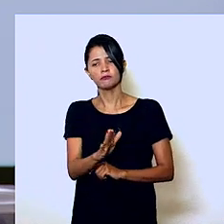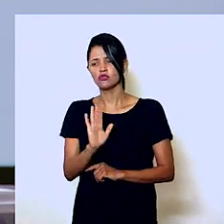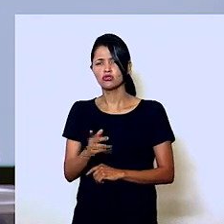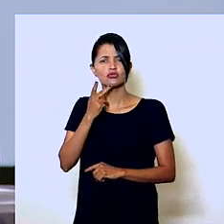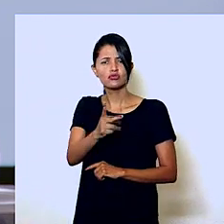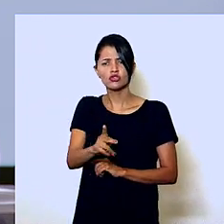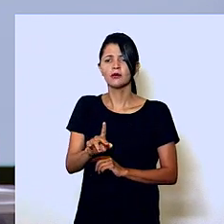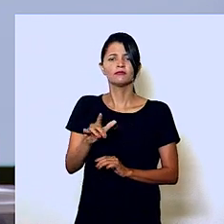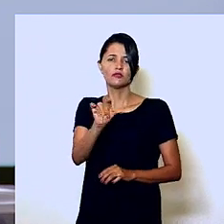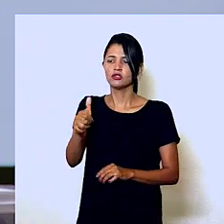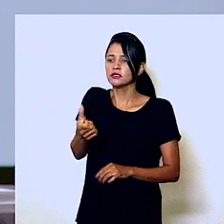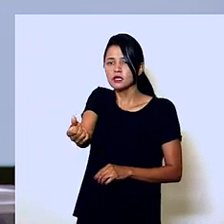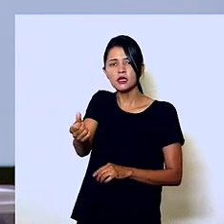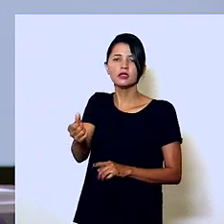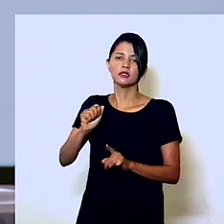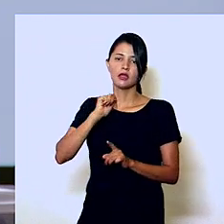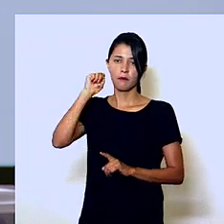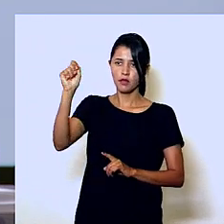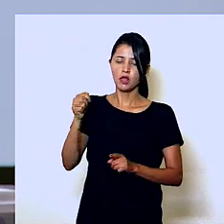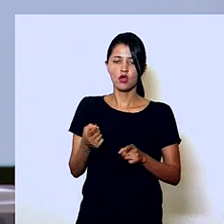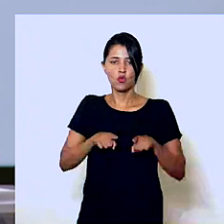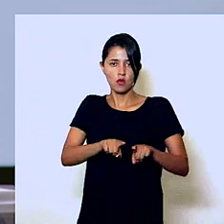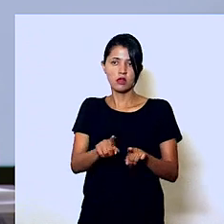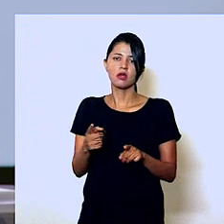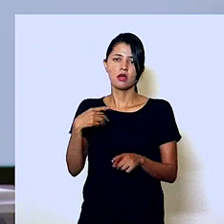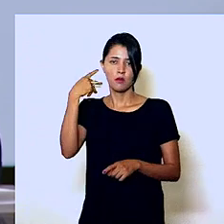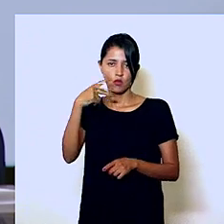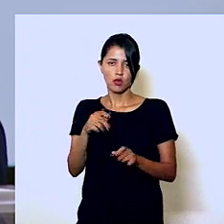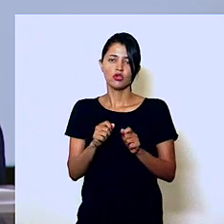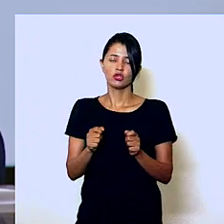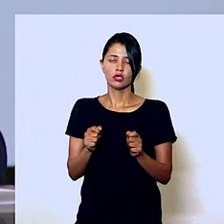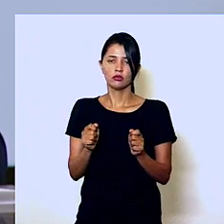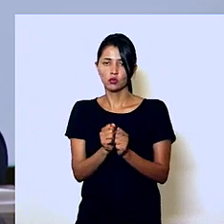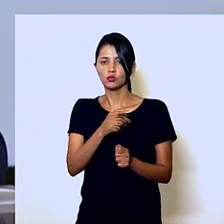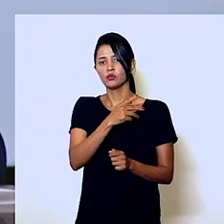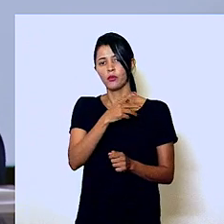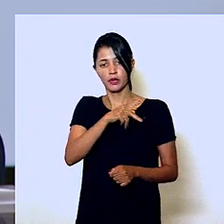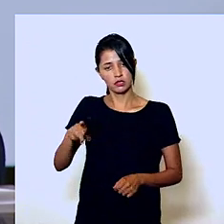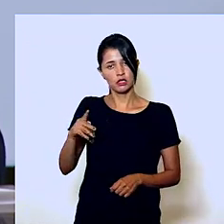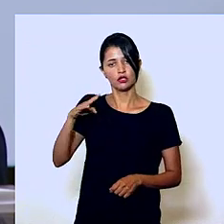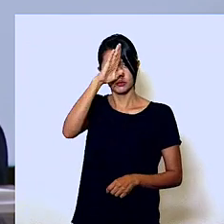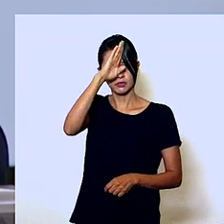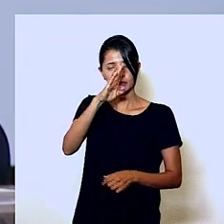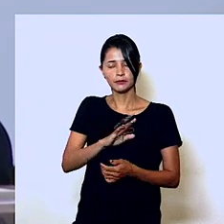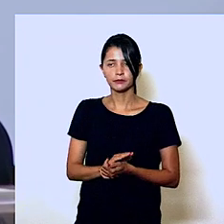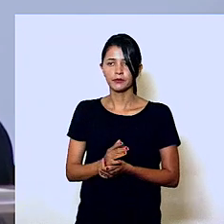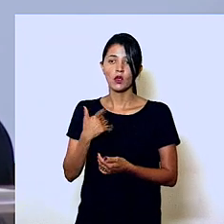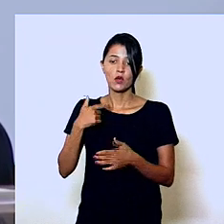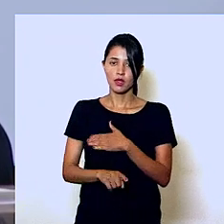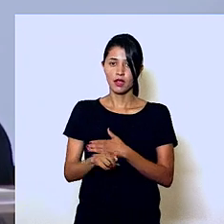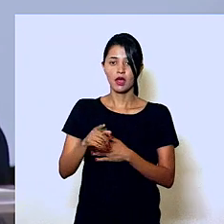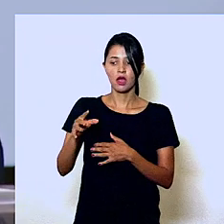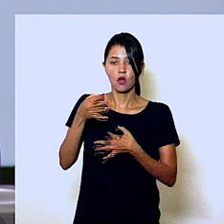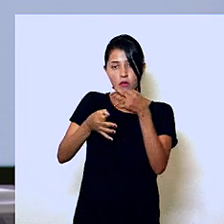em linha com a política do presidente Jair Bolsonaro. Eu gostaria de aprofundar esse argumento lembrando episódios marcantes de sua